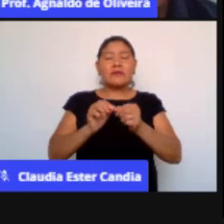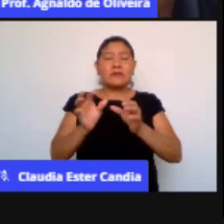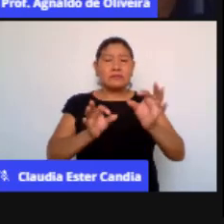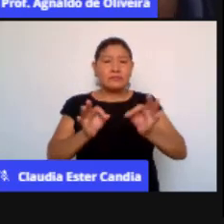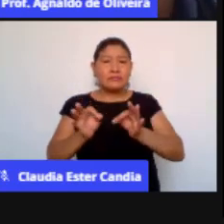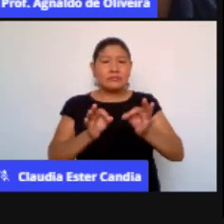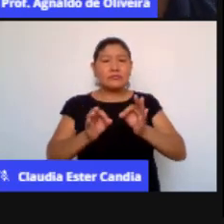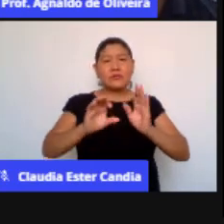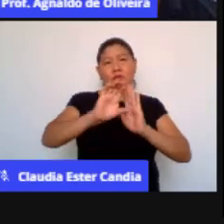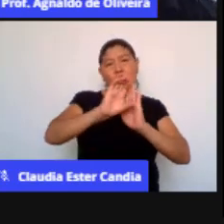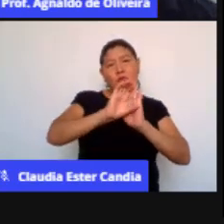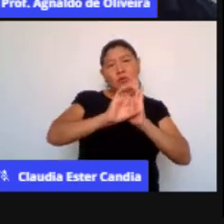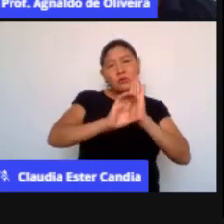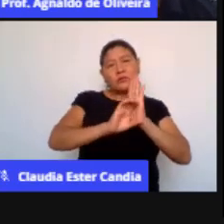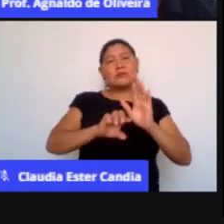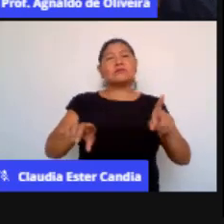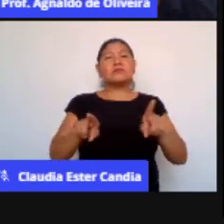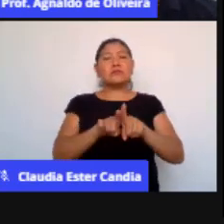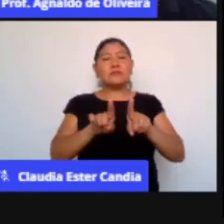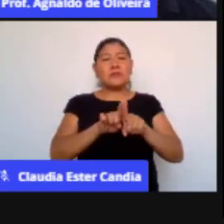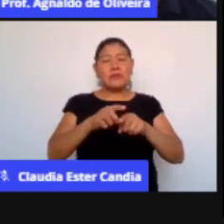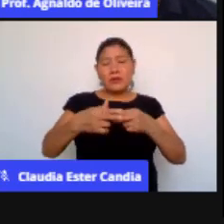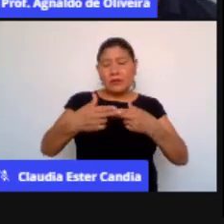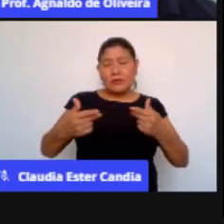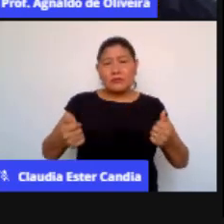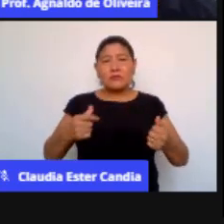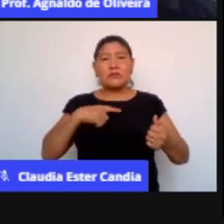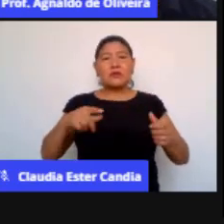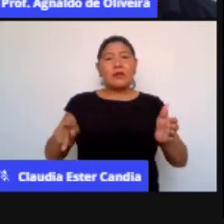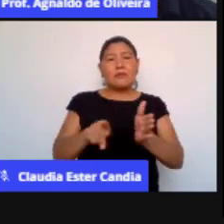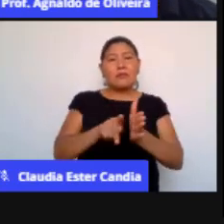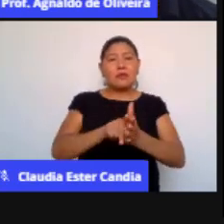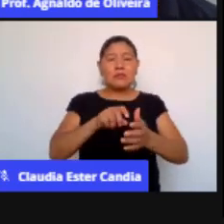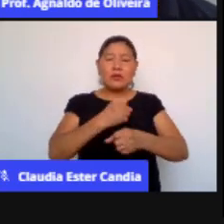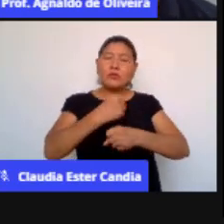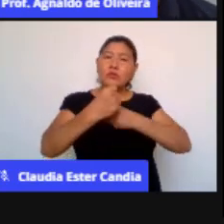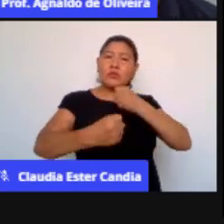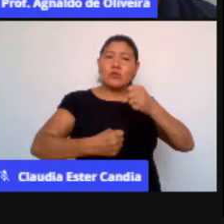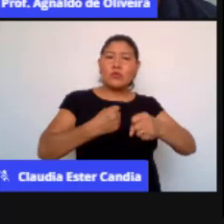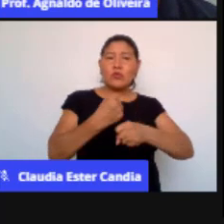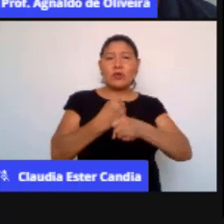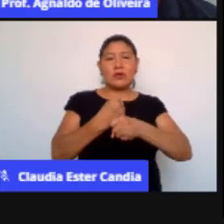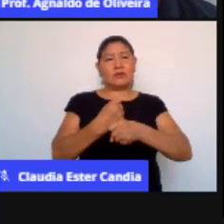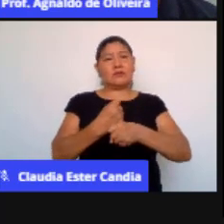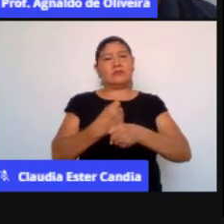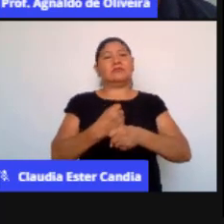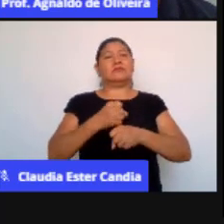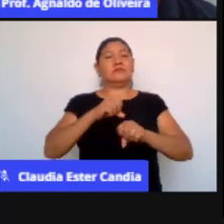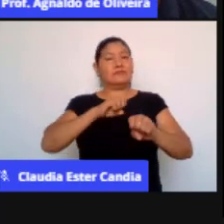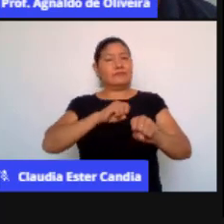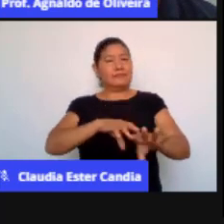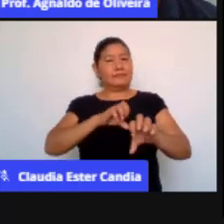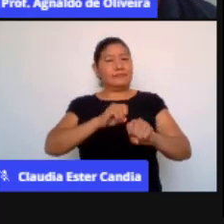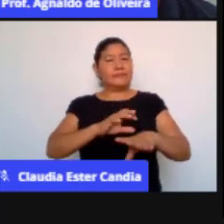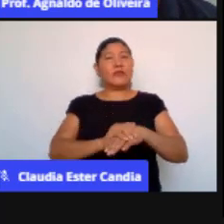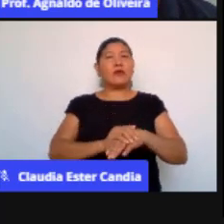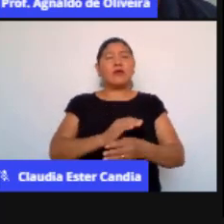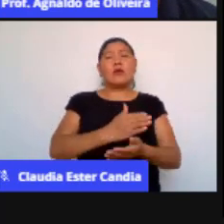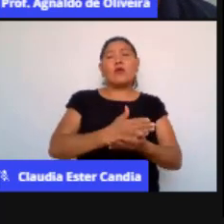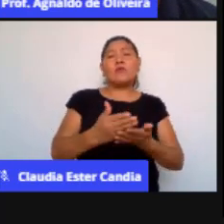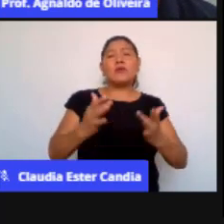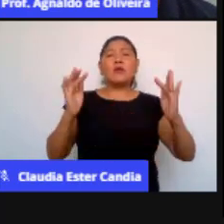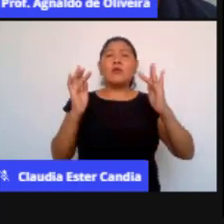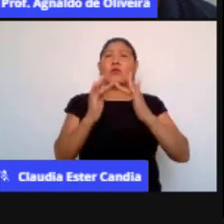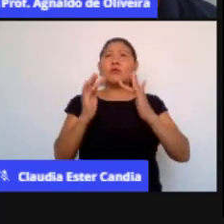dos bimestres, e até do ano letivo. Então, quando eu tiver esse primeiro contato com a escola, com os alunos, eu preciso saber, quem que são